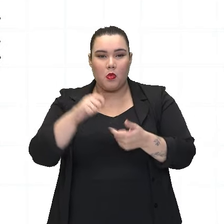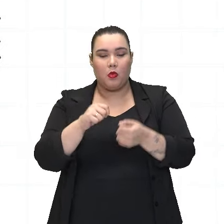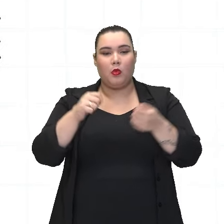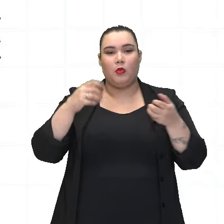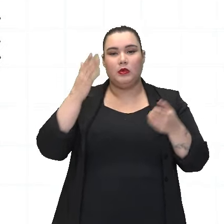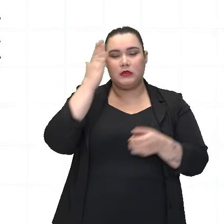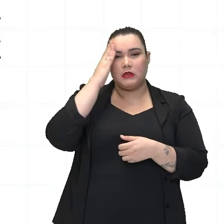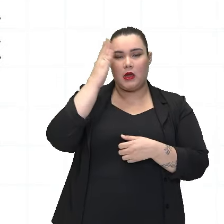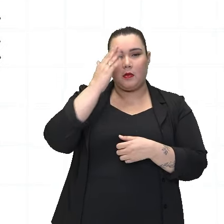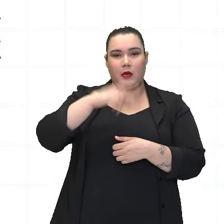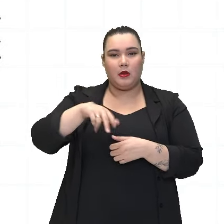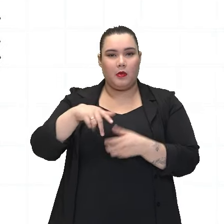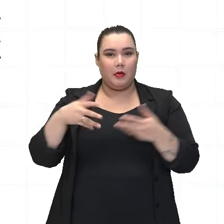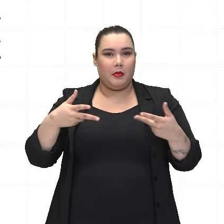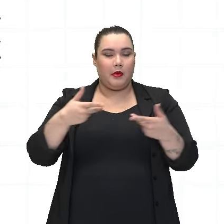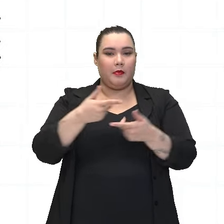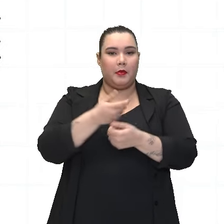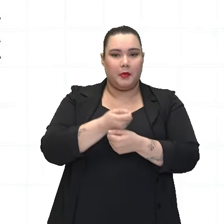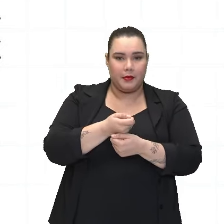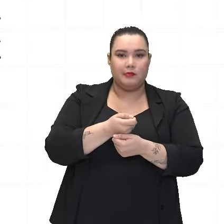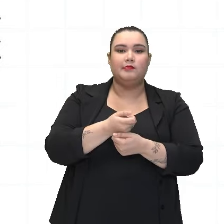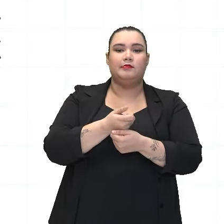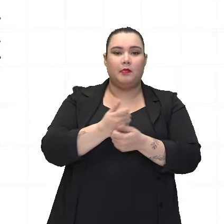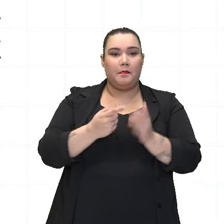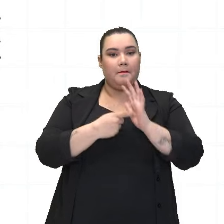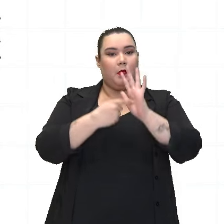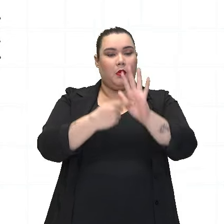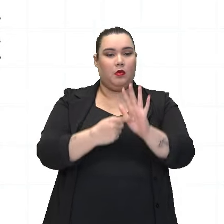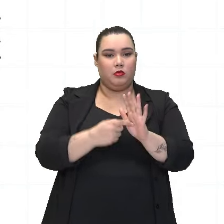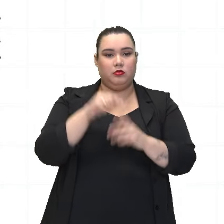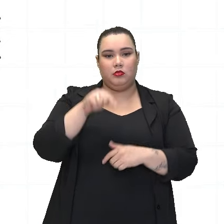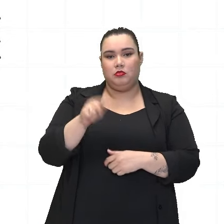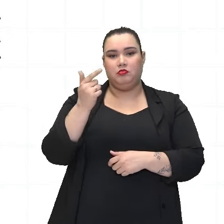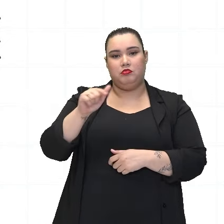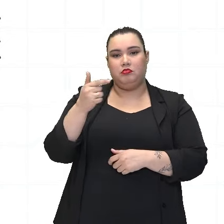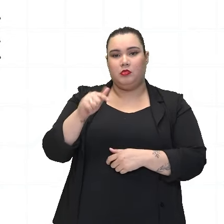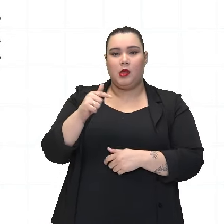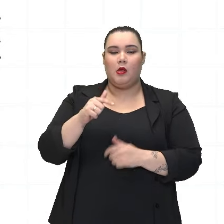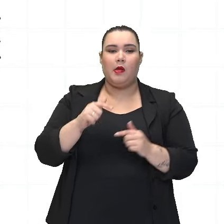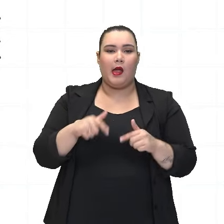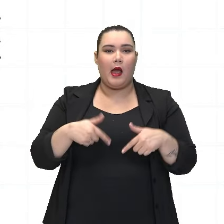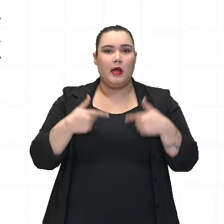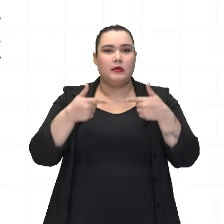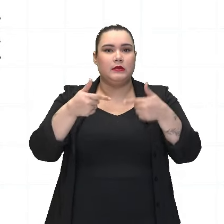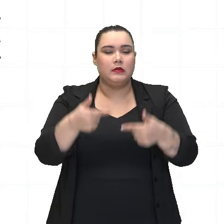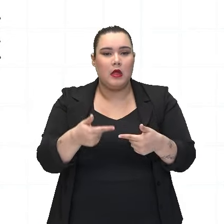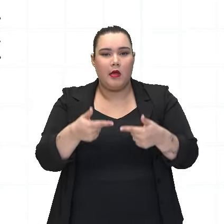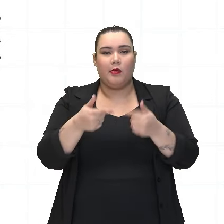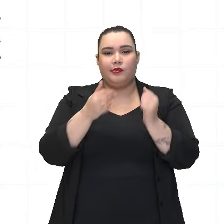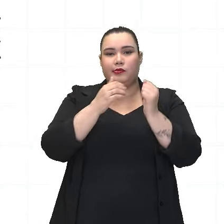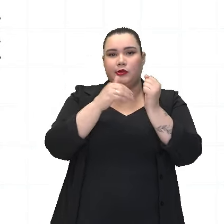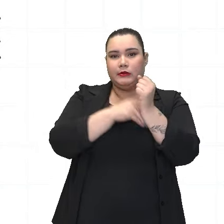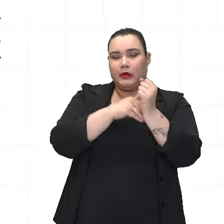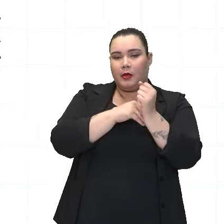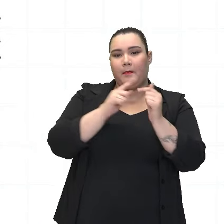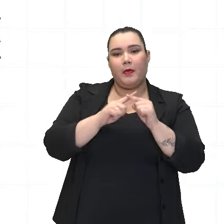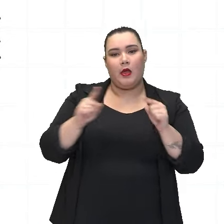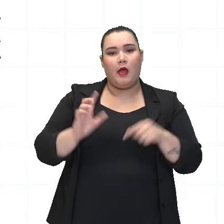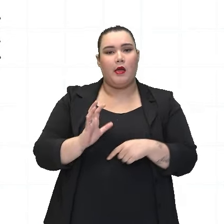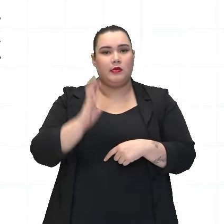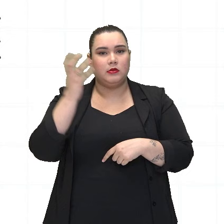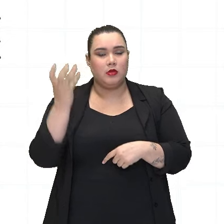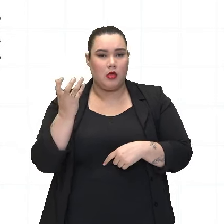desenfeitiçamento do mundo, mostrando que nele não agem forças secretas, mas causas e